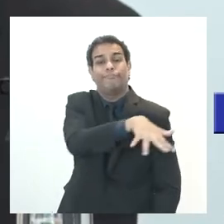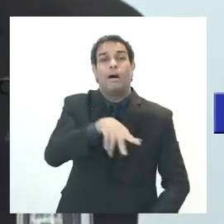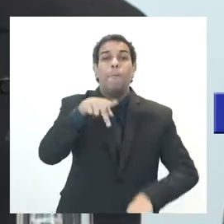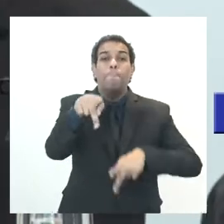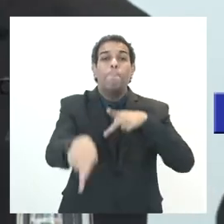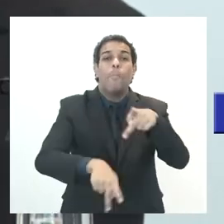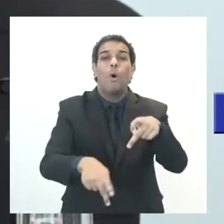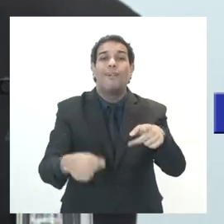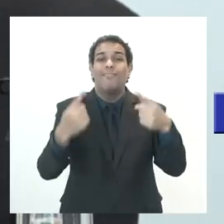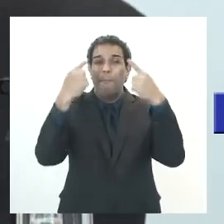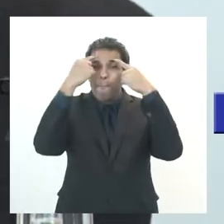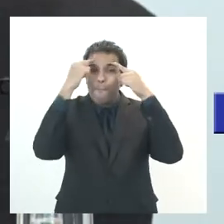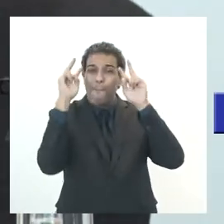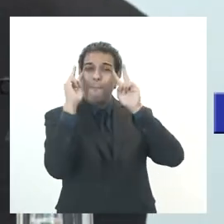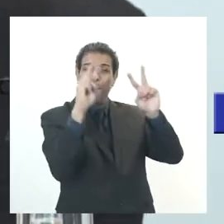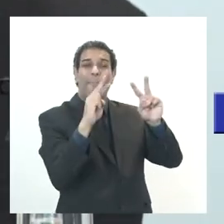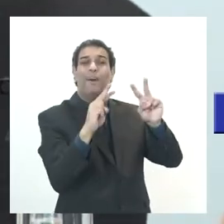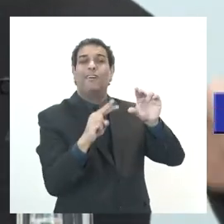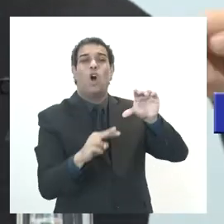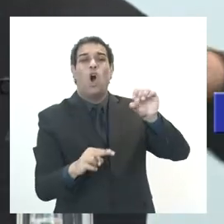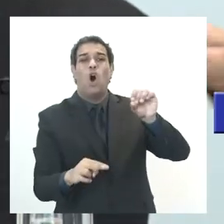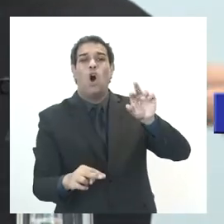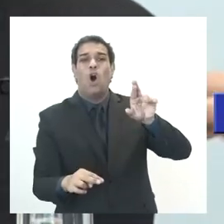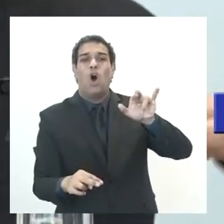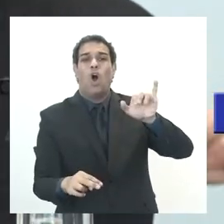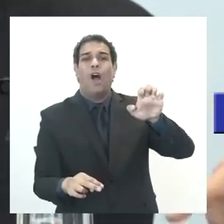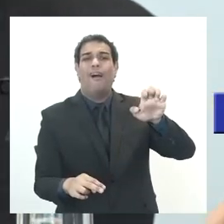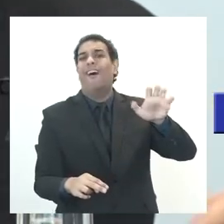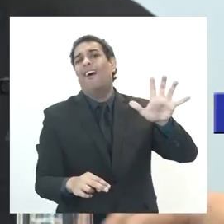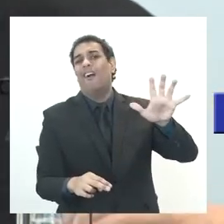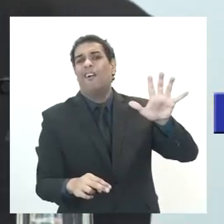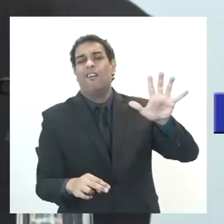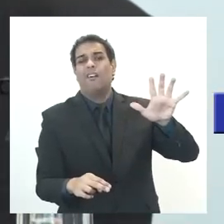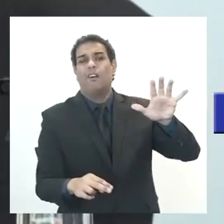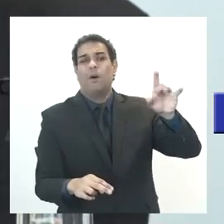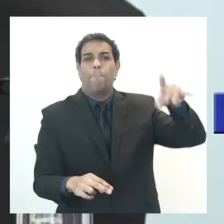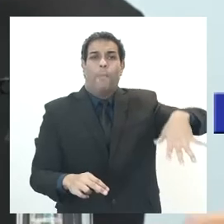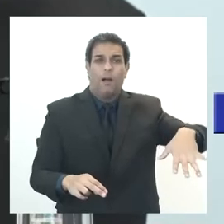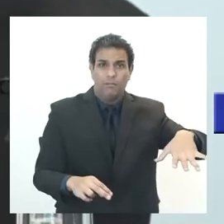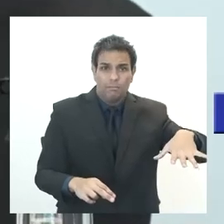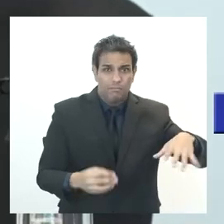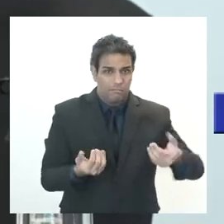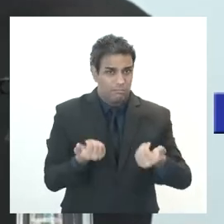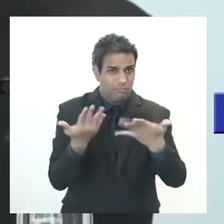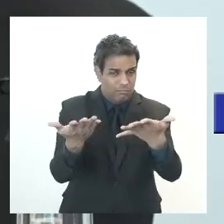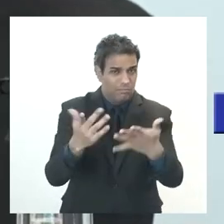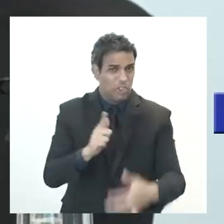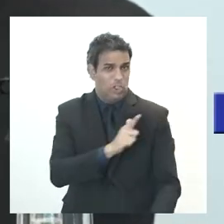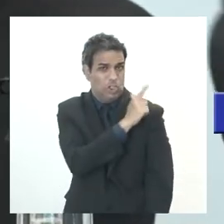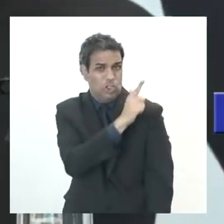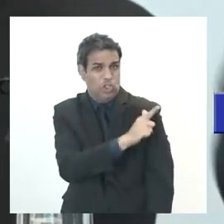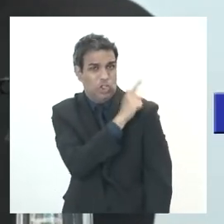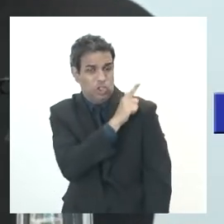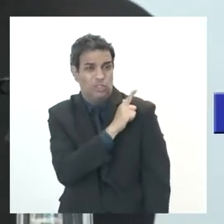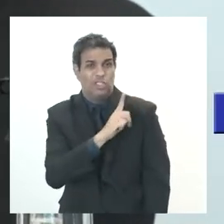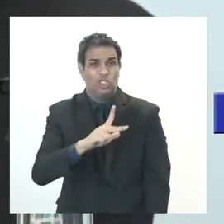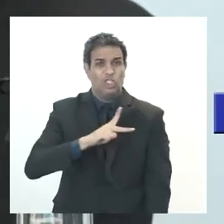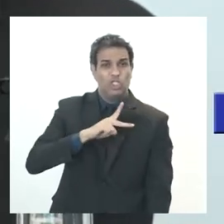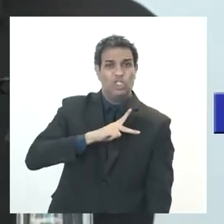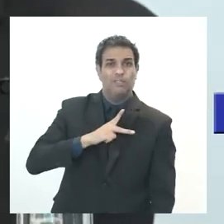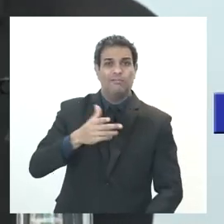pense que os correios são ineficientes e vai entregar a logística no ambiente no ambiente de comércio